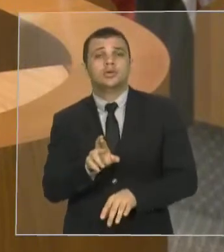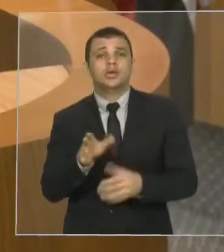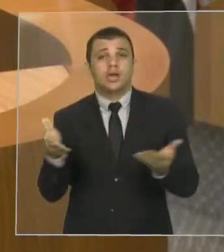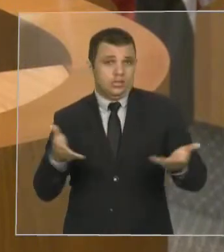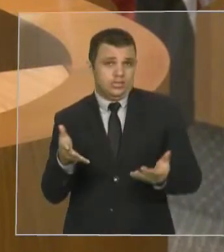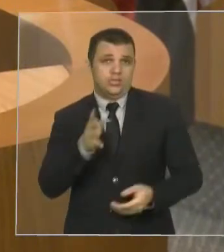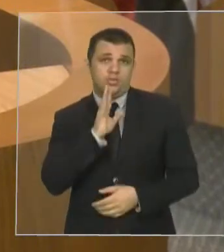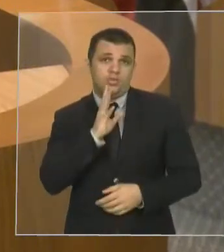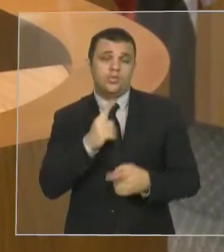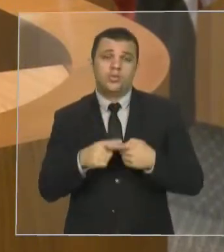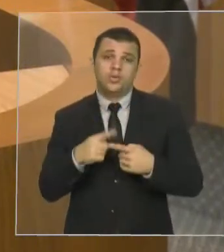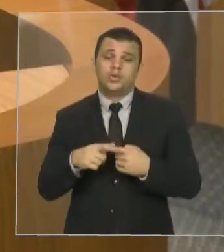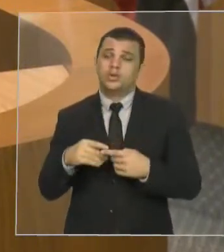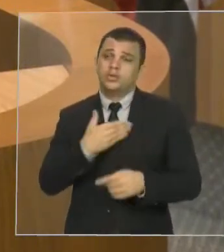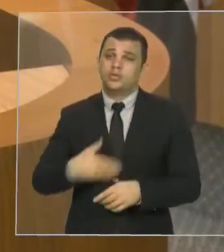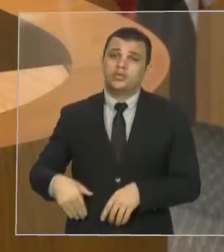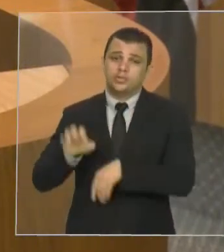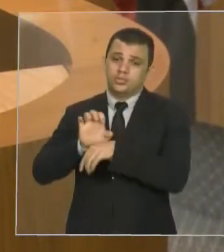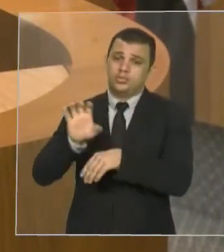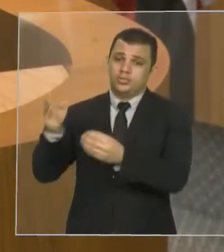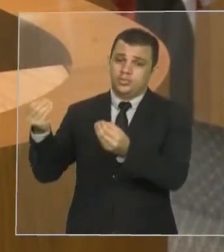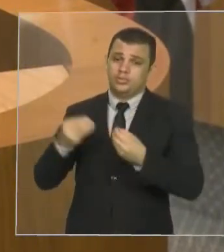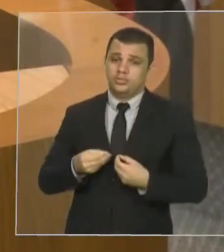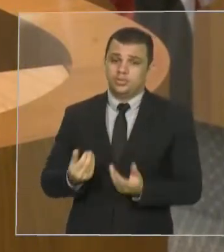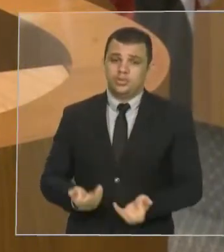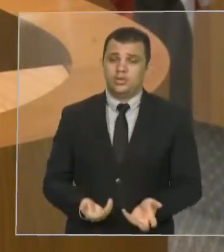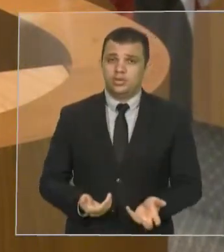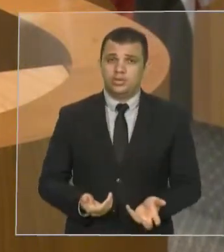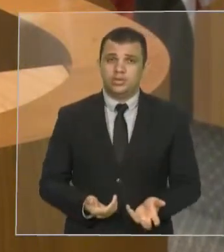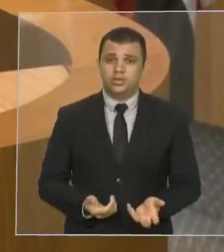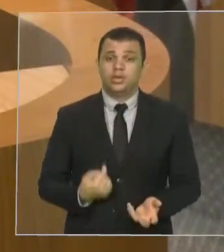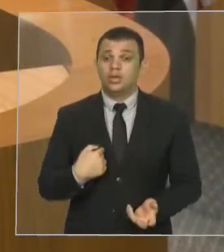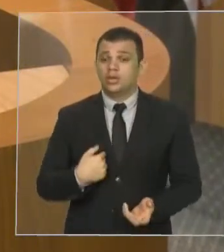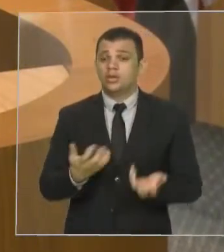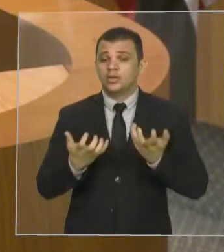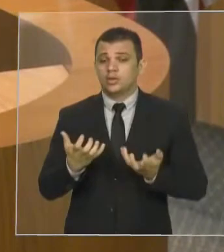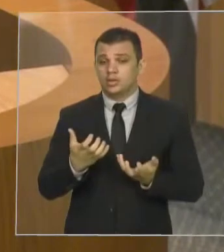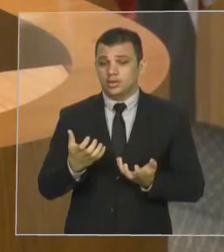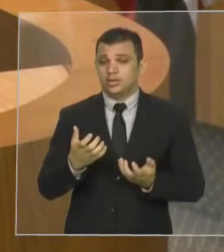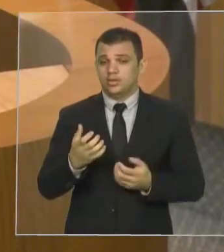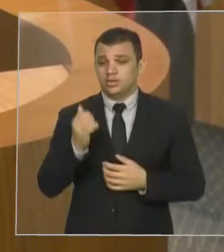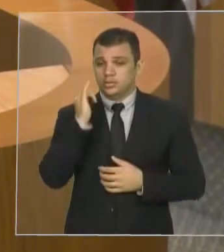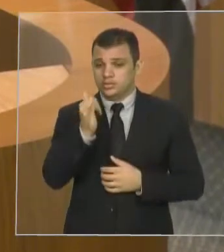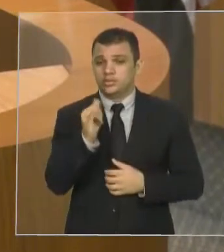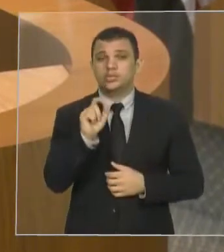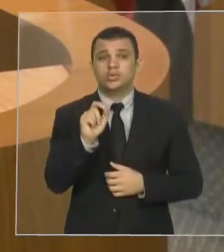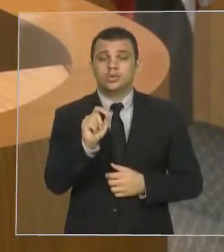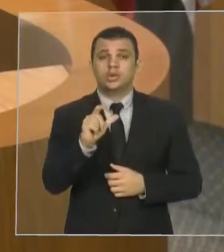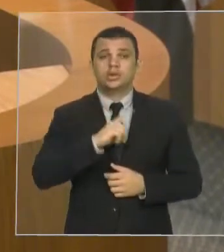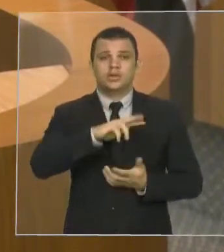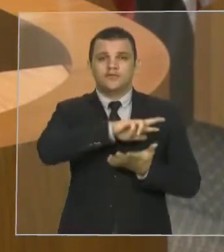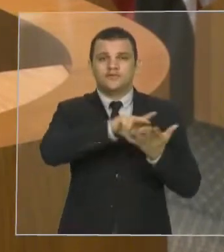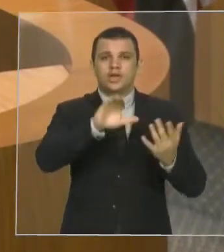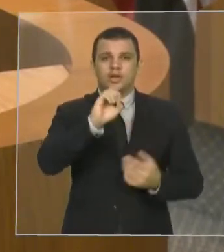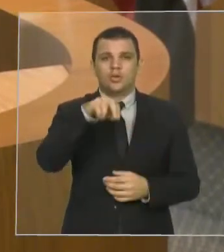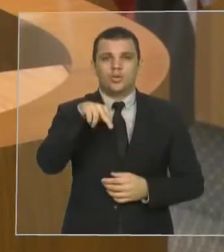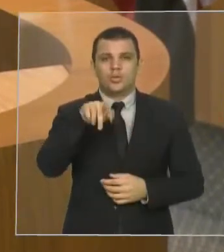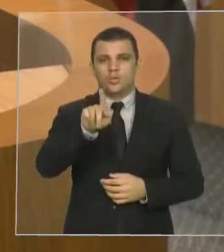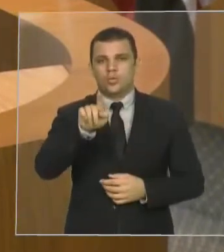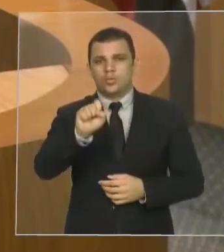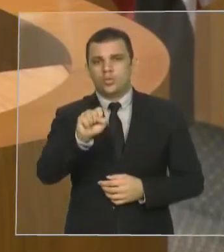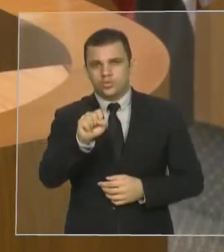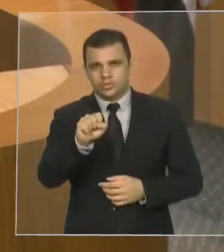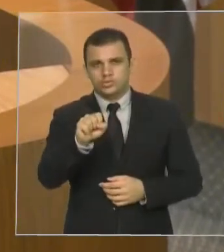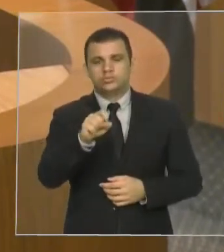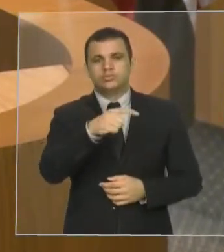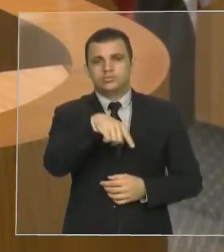quero dizer, deputado Rafael Leitor, que eu mesmo fui procurado por várias ONGs que militam na área ambiental e que não tiveram acesso ao